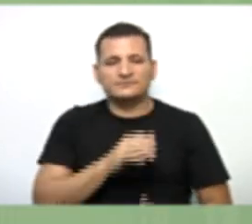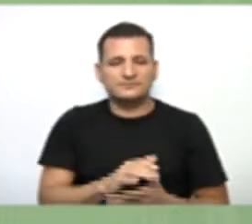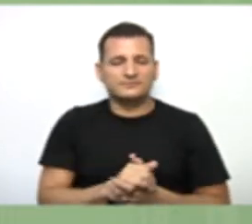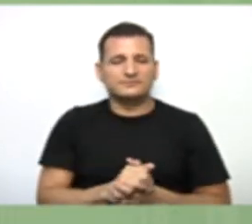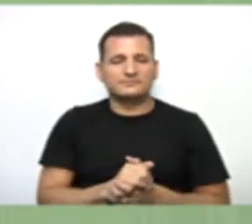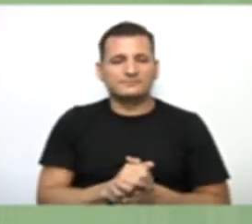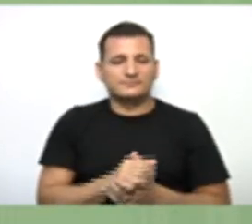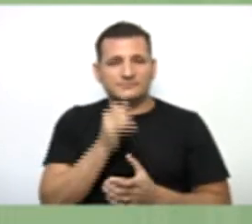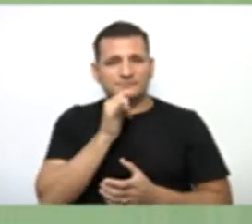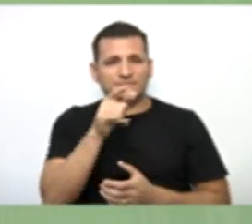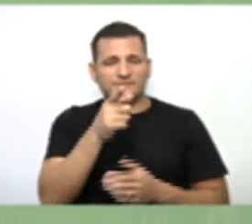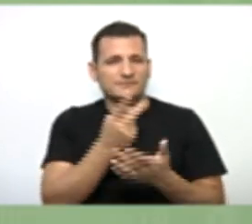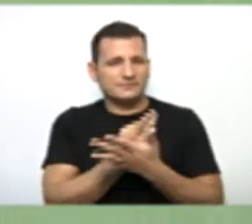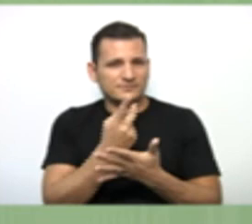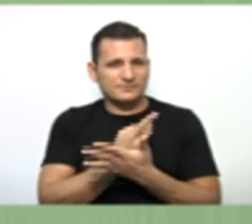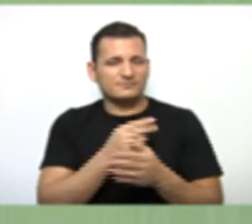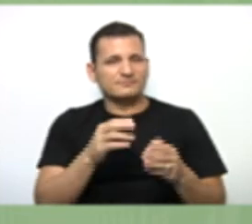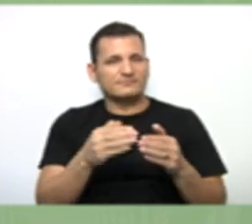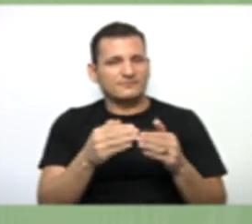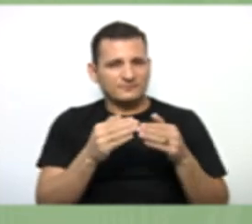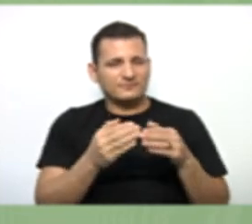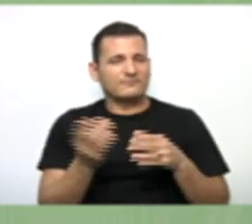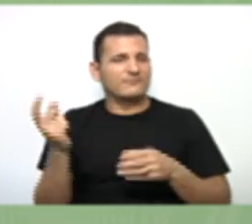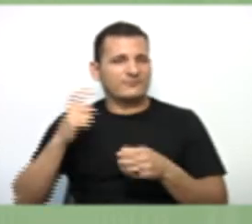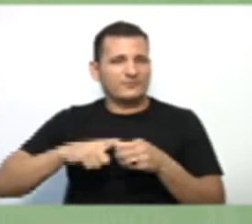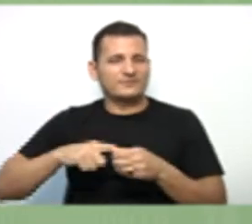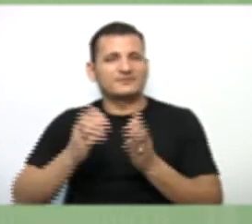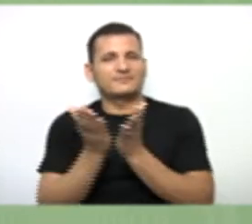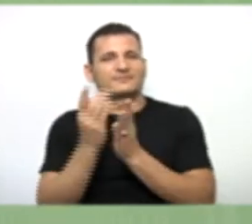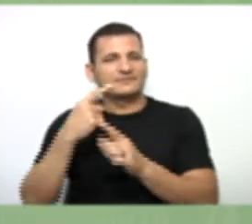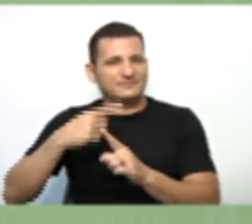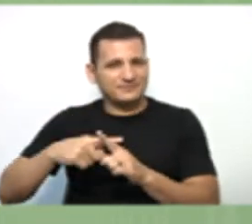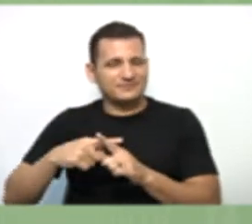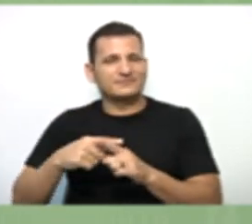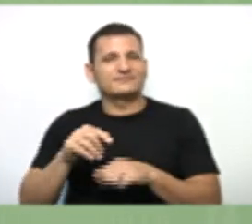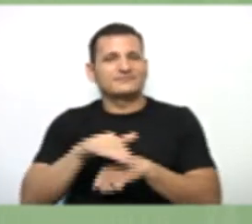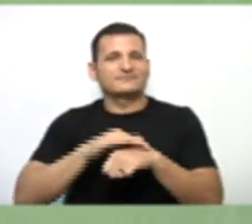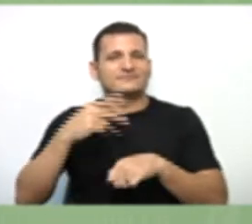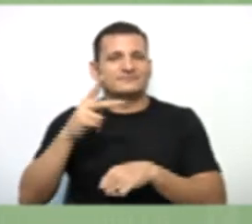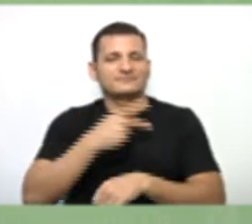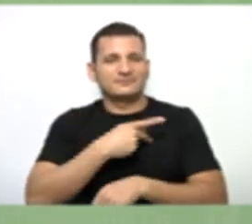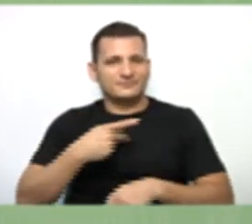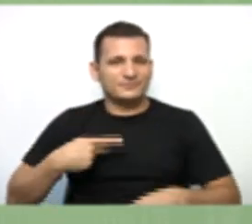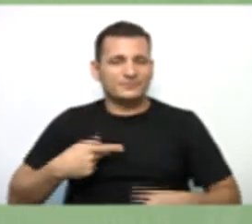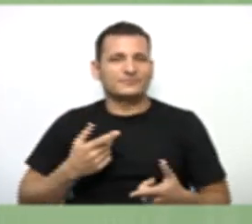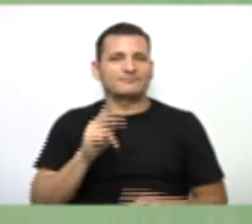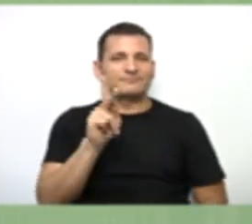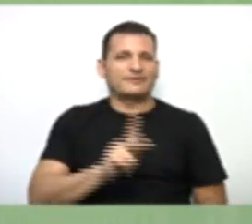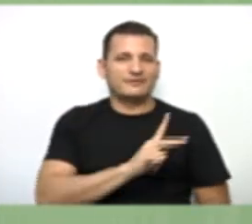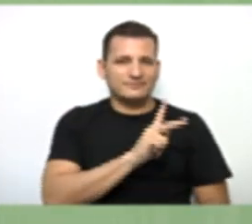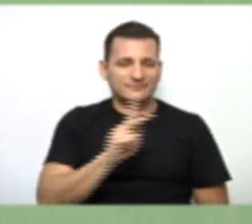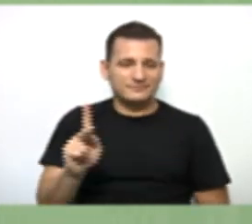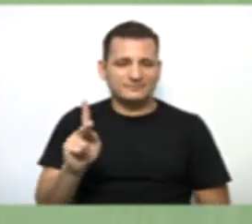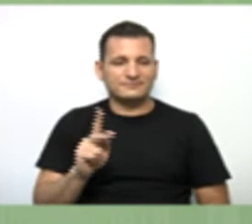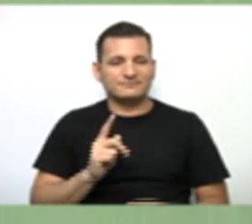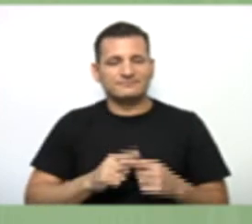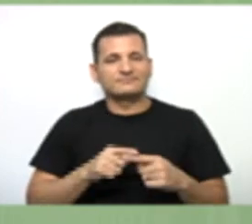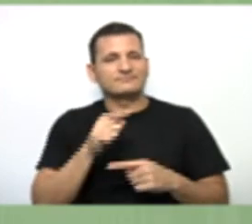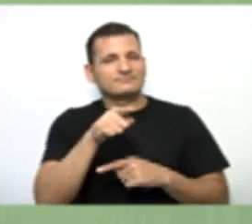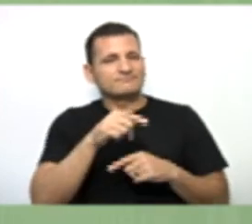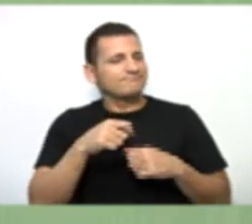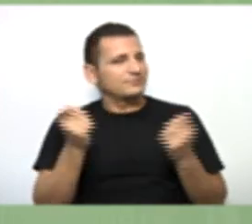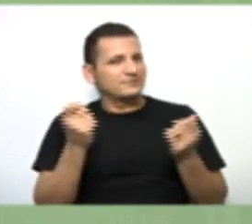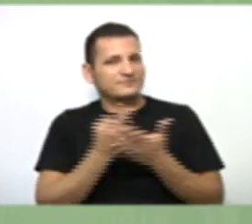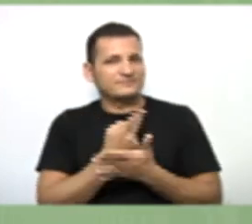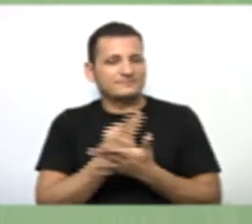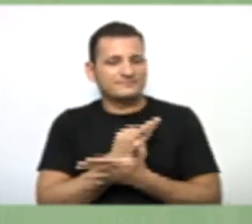você errou, por favor volte para a catequese, volte para a escola bíblica, converse com o seu pastor, com o padre, sei lá, não é? Mas isso aqui não dá para errar.